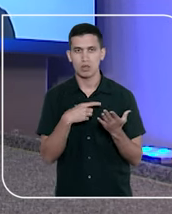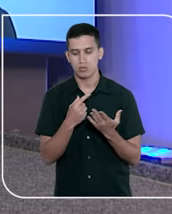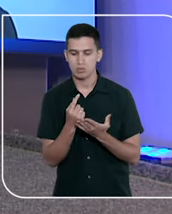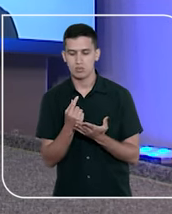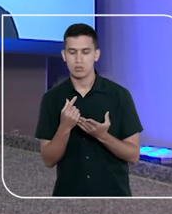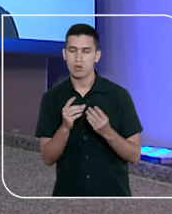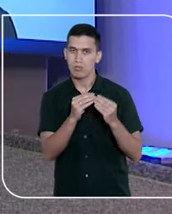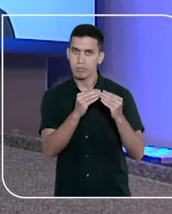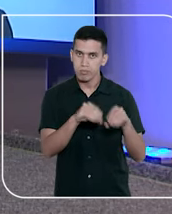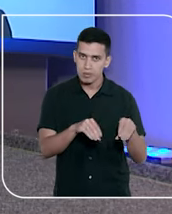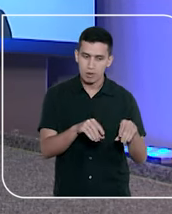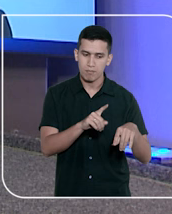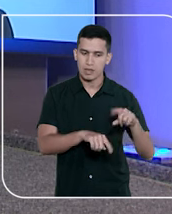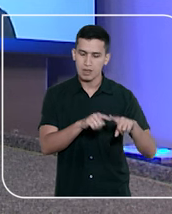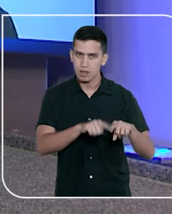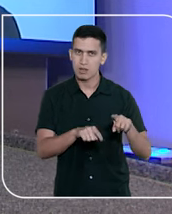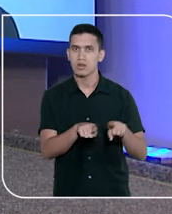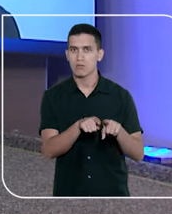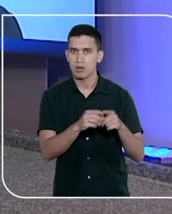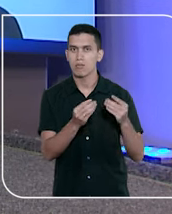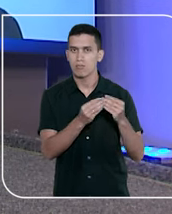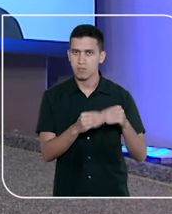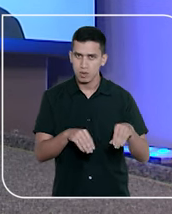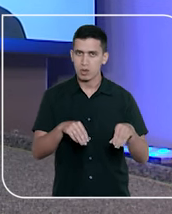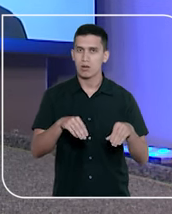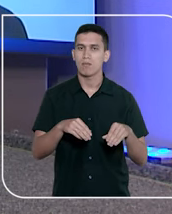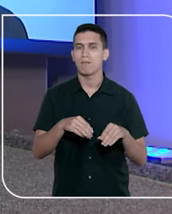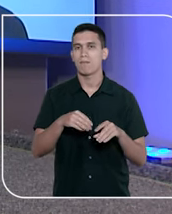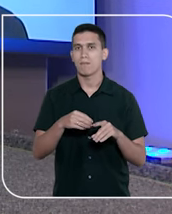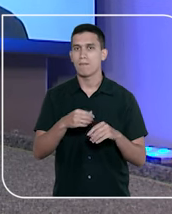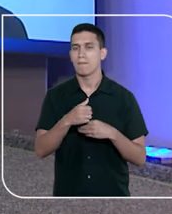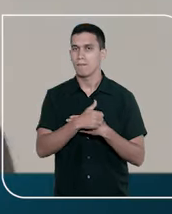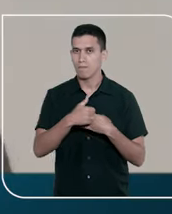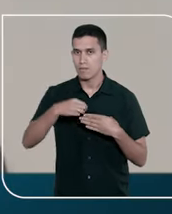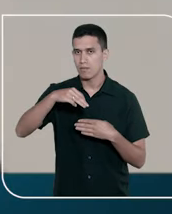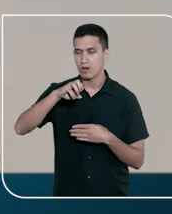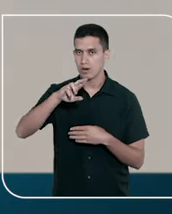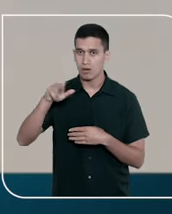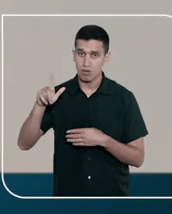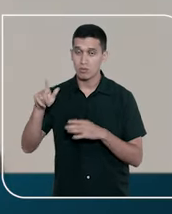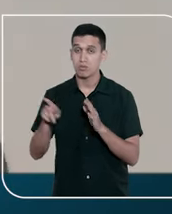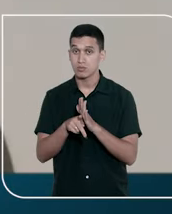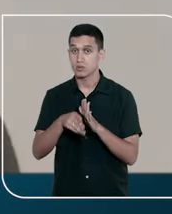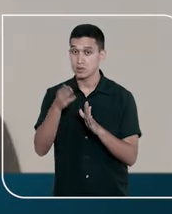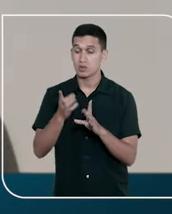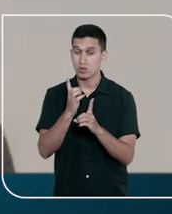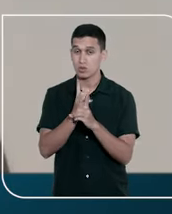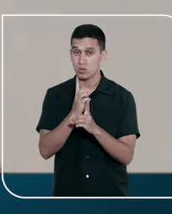dano material e o dano moral no sentido do pain and suffering, né? Ou seja, no sentido